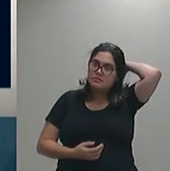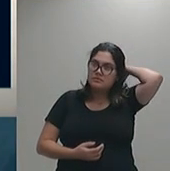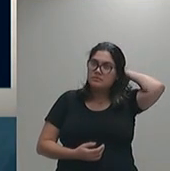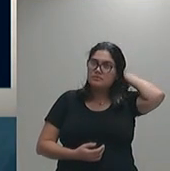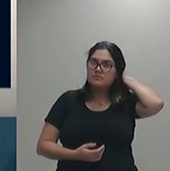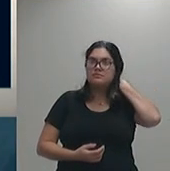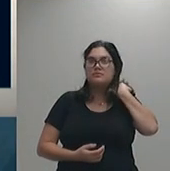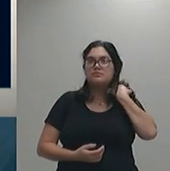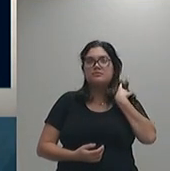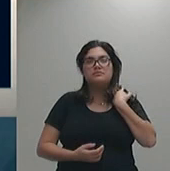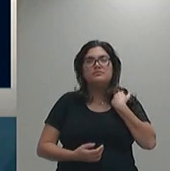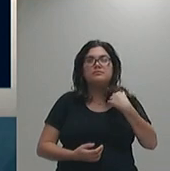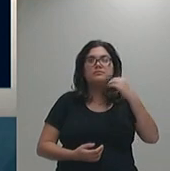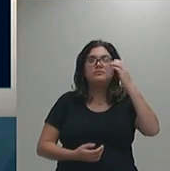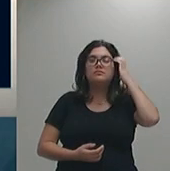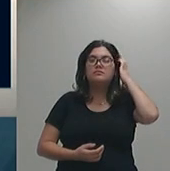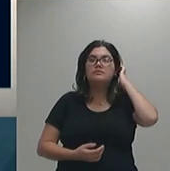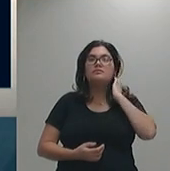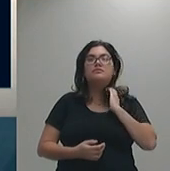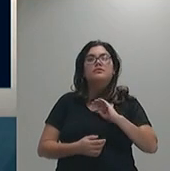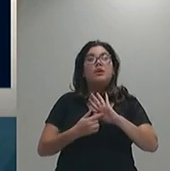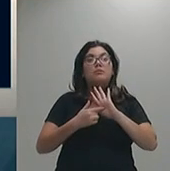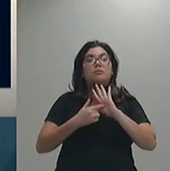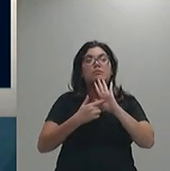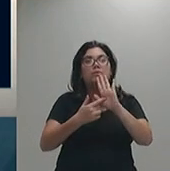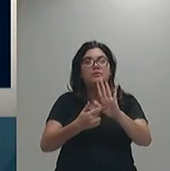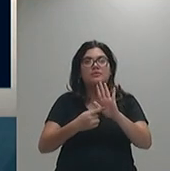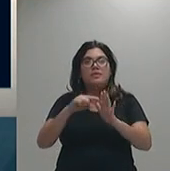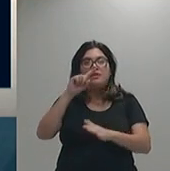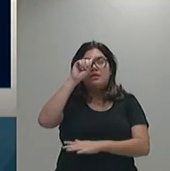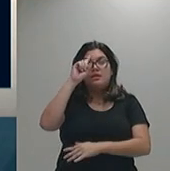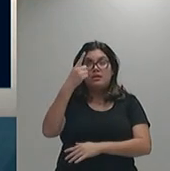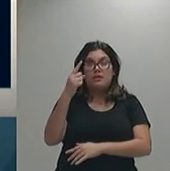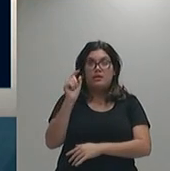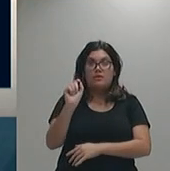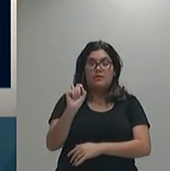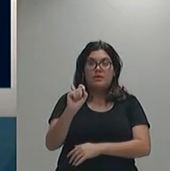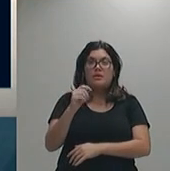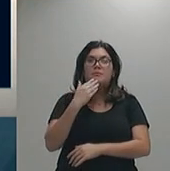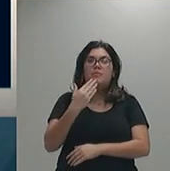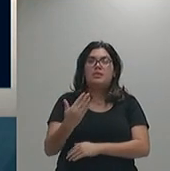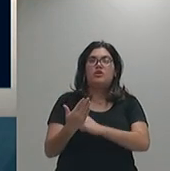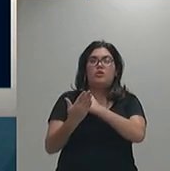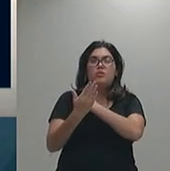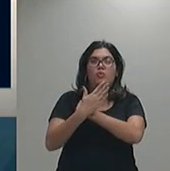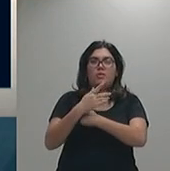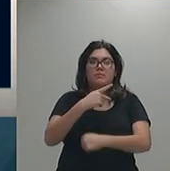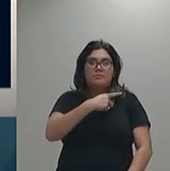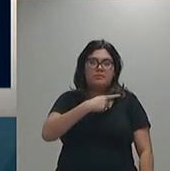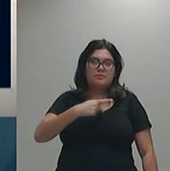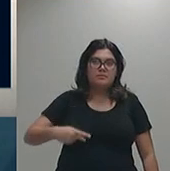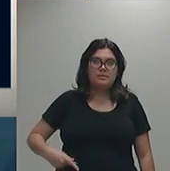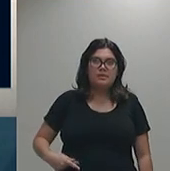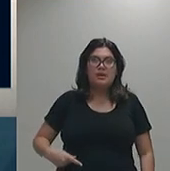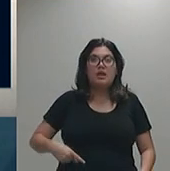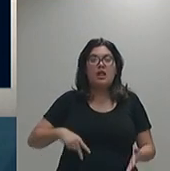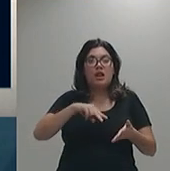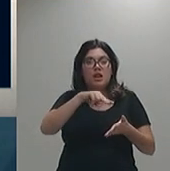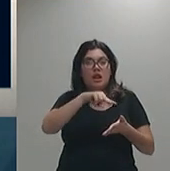o e apresentei a tese e eu peço ajuda do presidente para a leitura